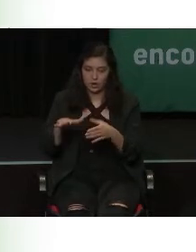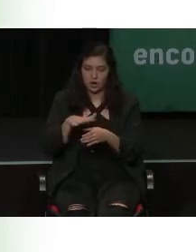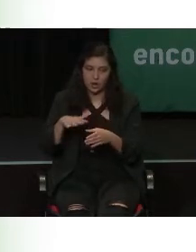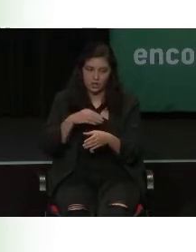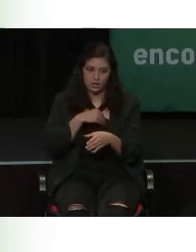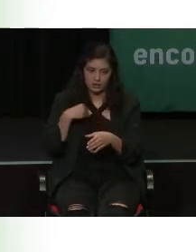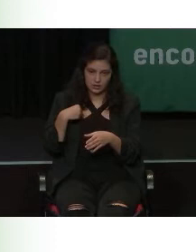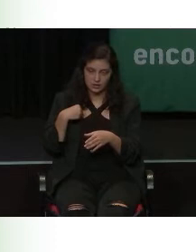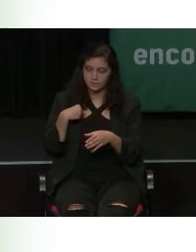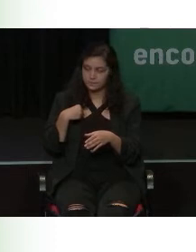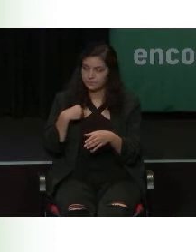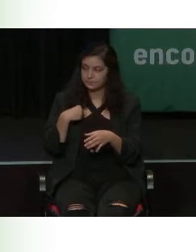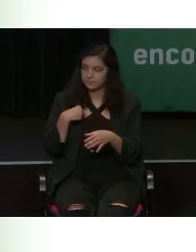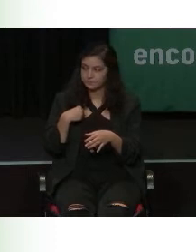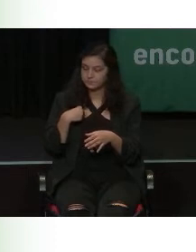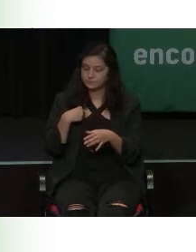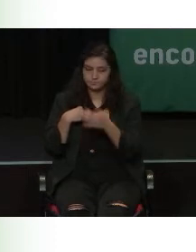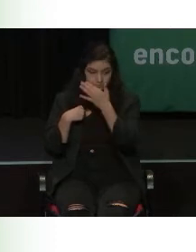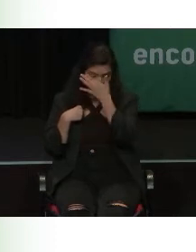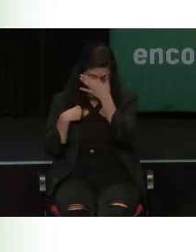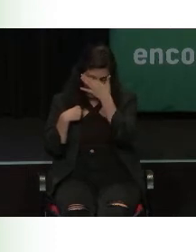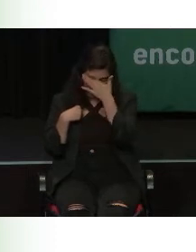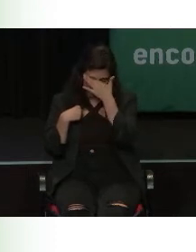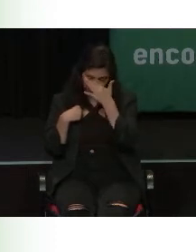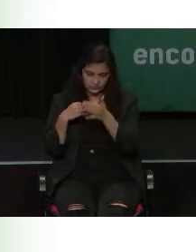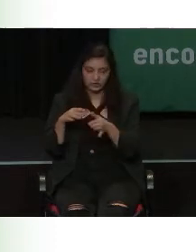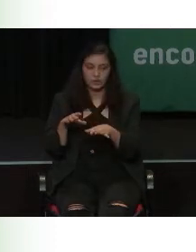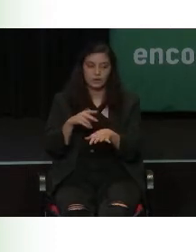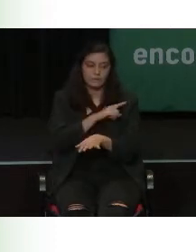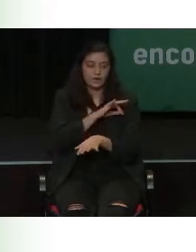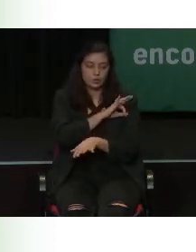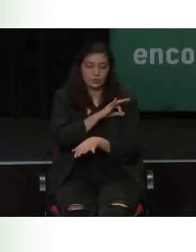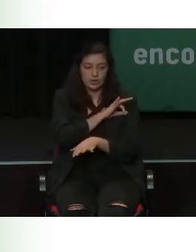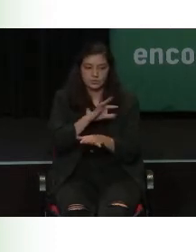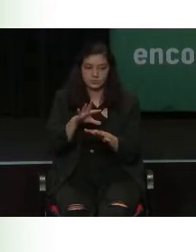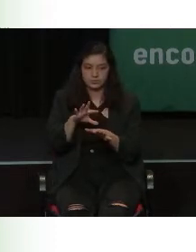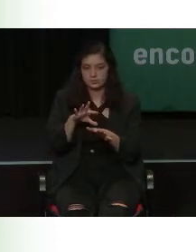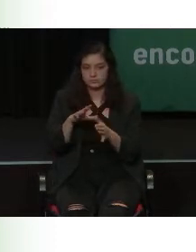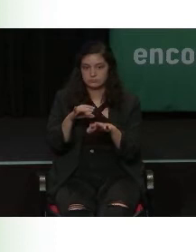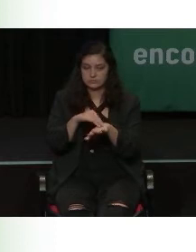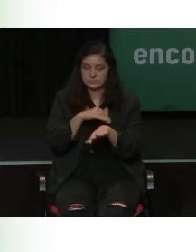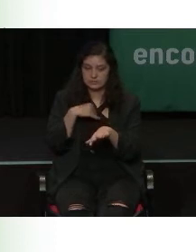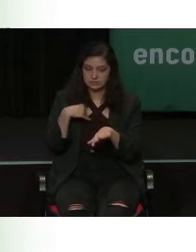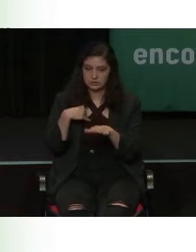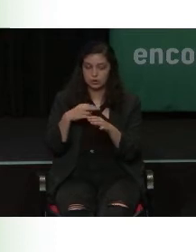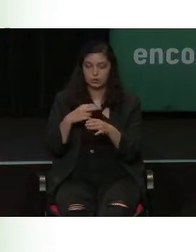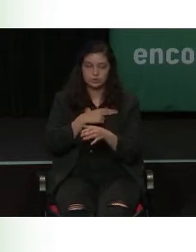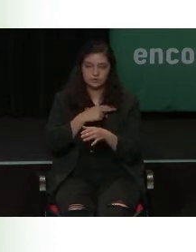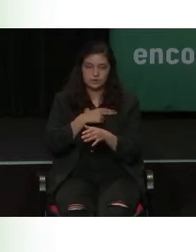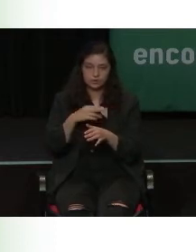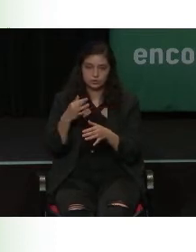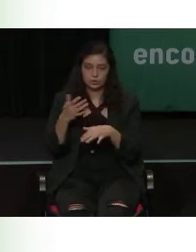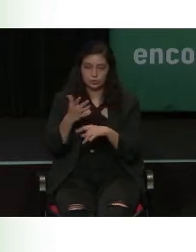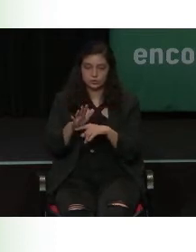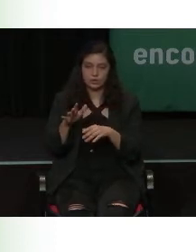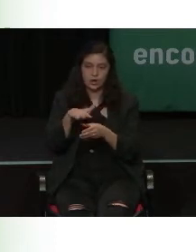clínica da Faculdade de Medicina da Universidade de Lisboa, em particular que trabalham também no Serviço de Cardiologia do